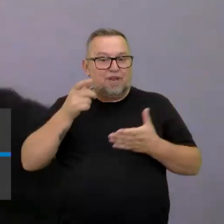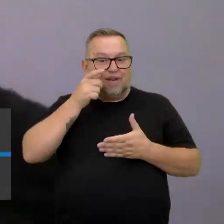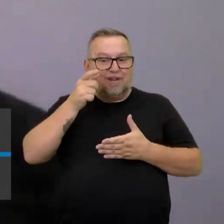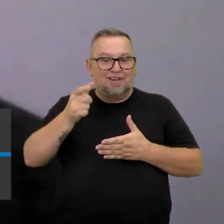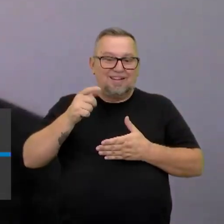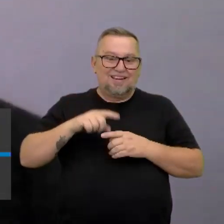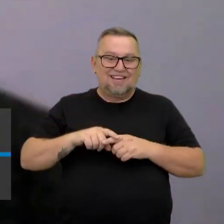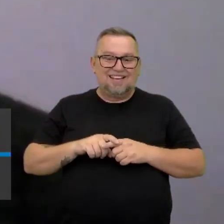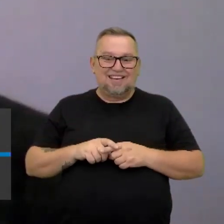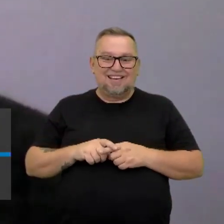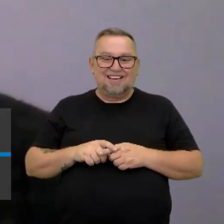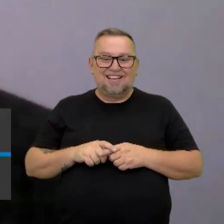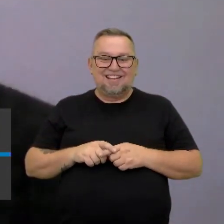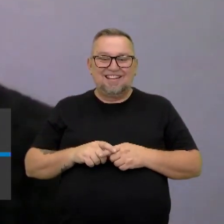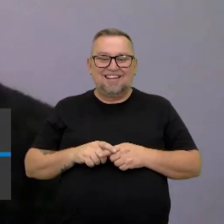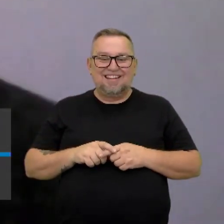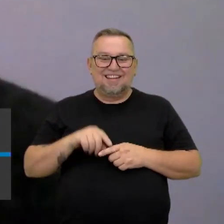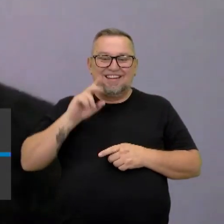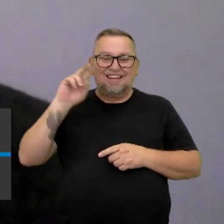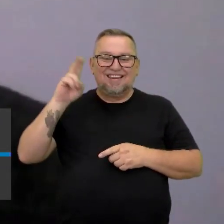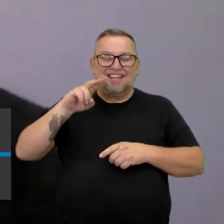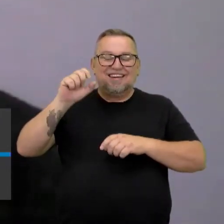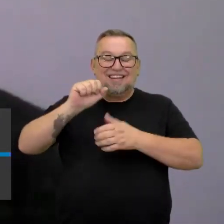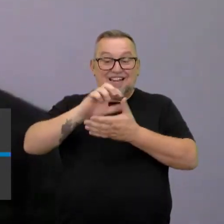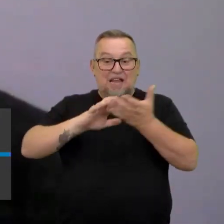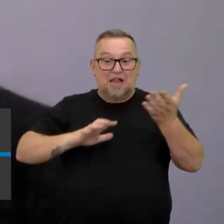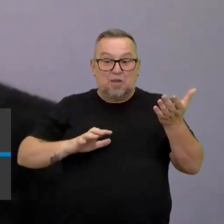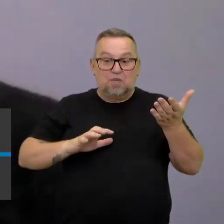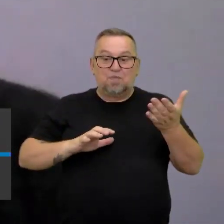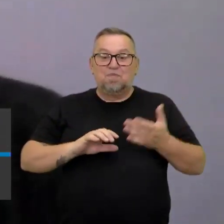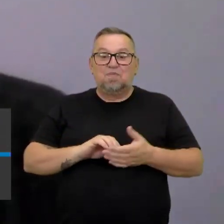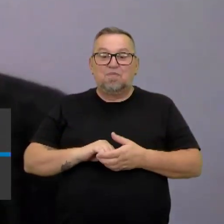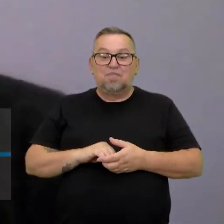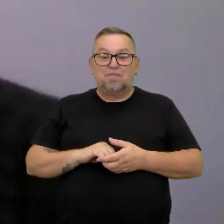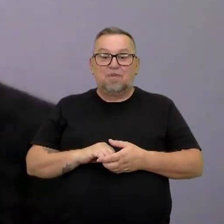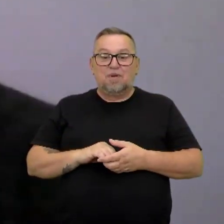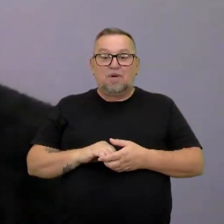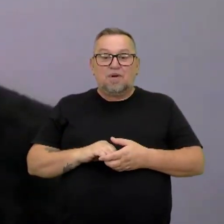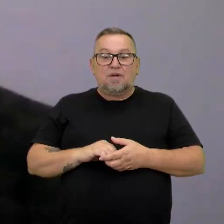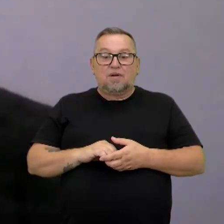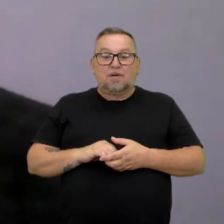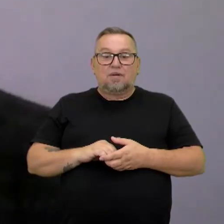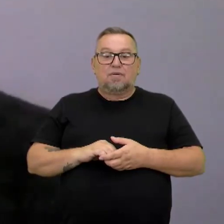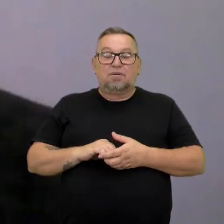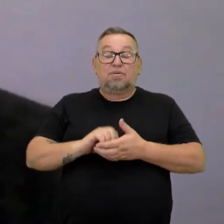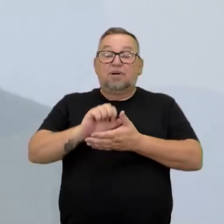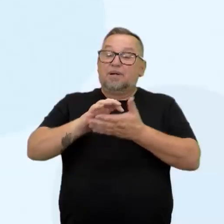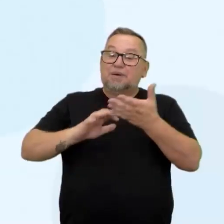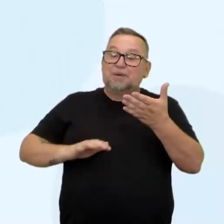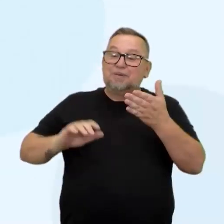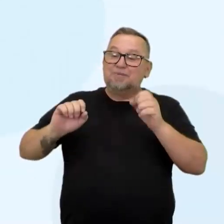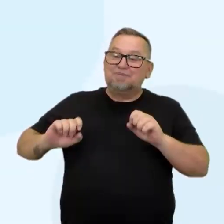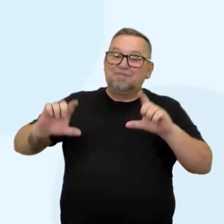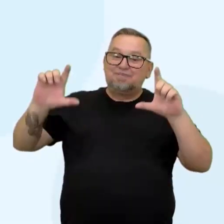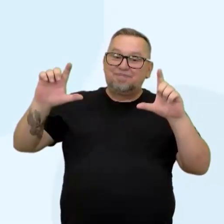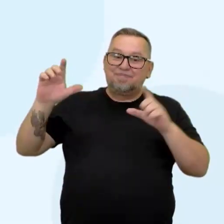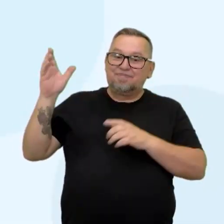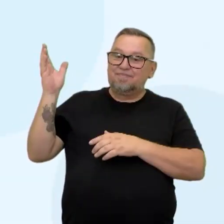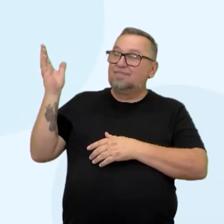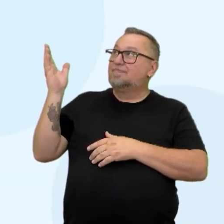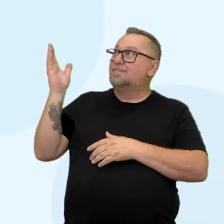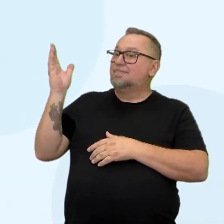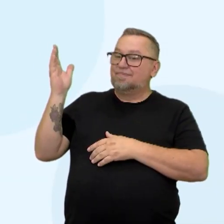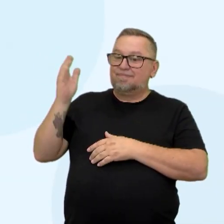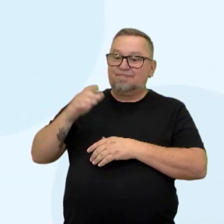animado. Uhul! Vamos fazer atividade. Manda pra gente aí, coloca pra gente na tela o